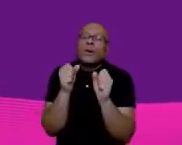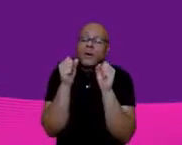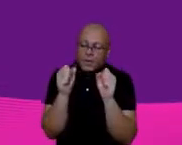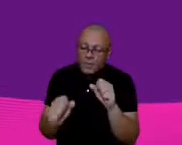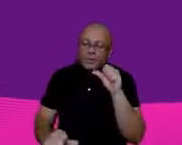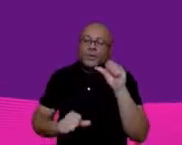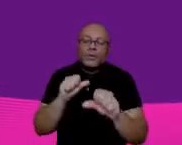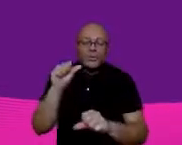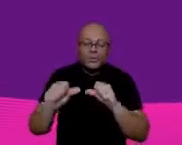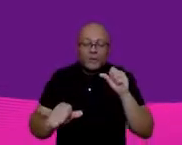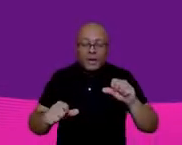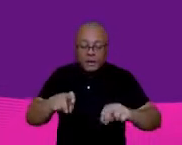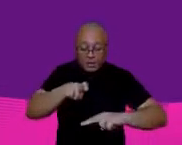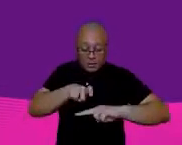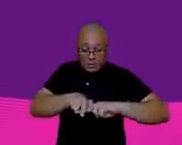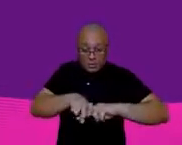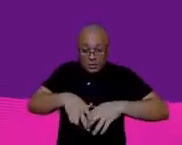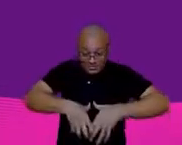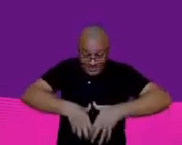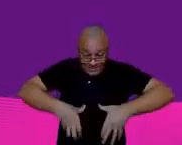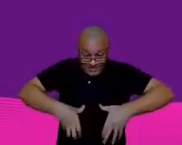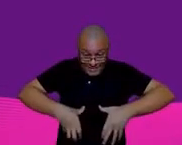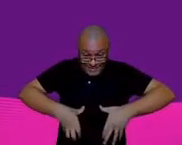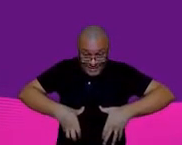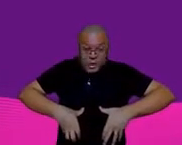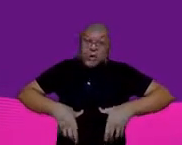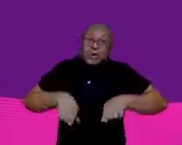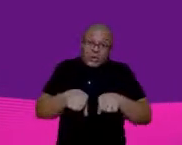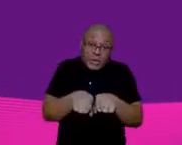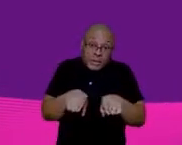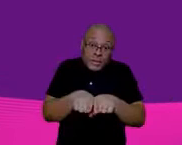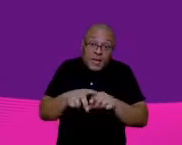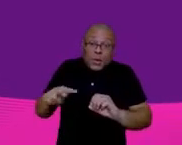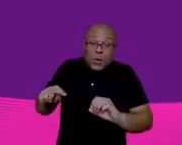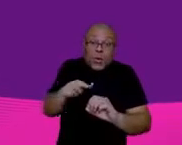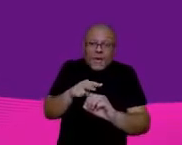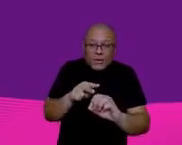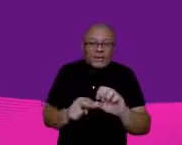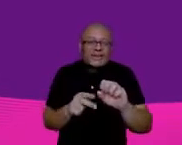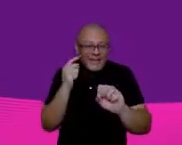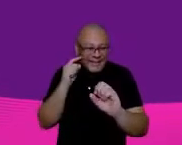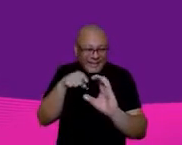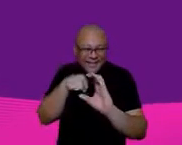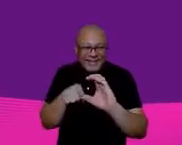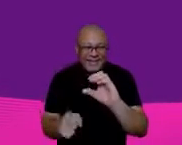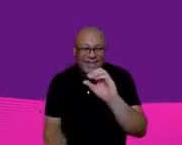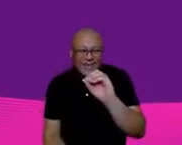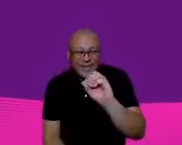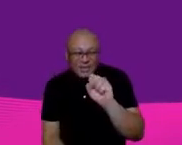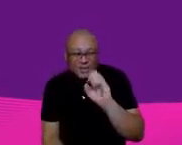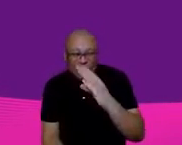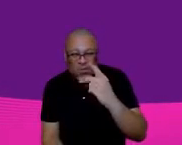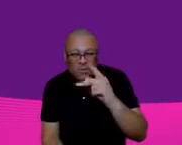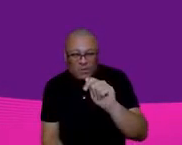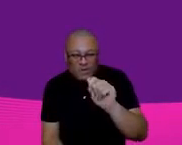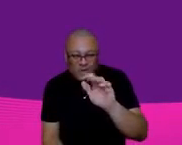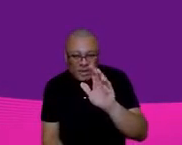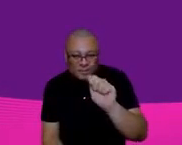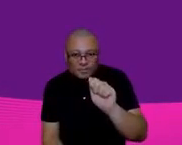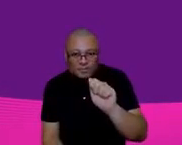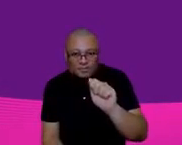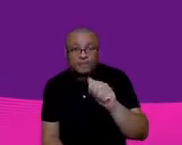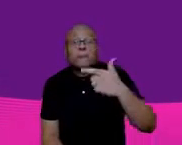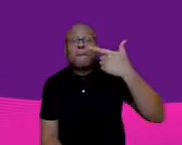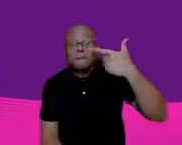posicionamento do seu paciente ou mesmo a angulação da escopia, como mostra essa figura à direita. E aí, a imagem à